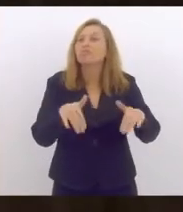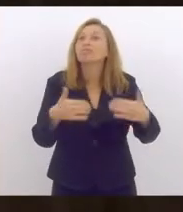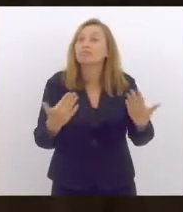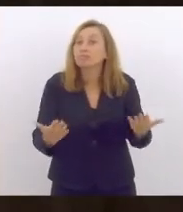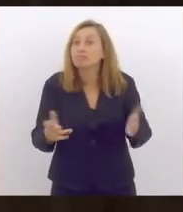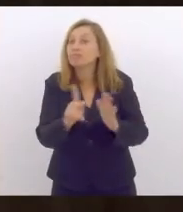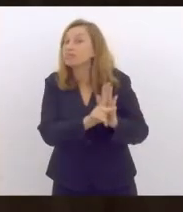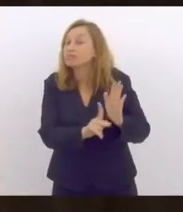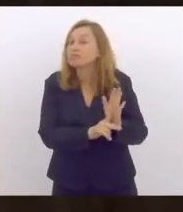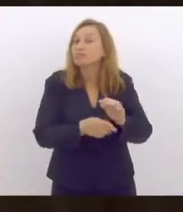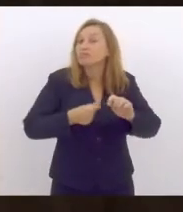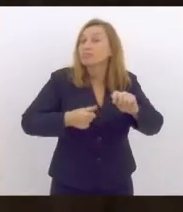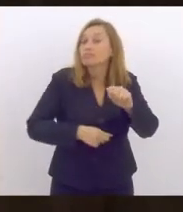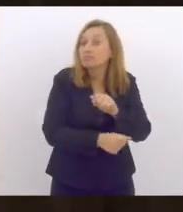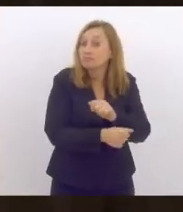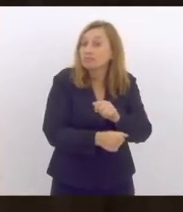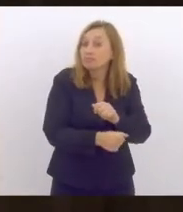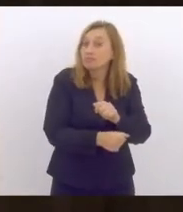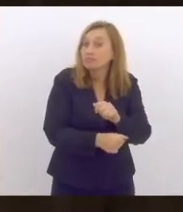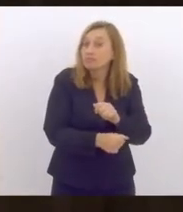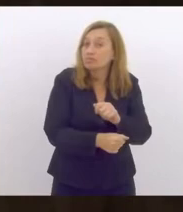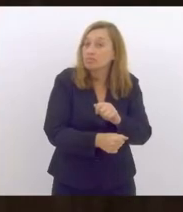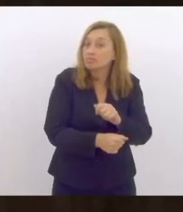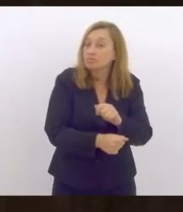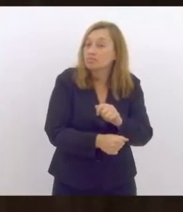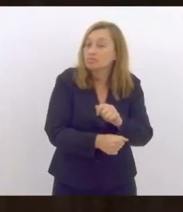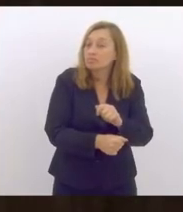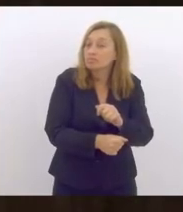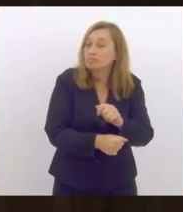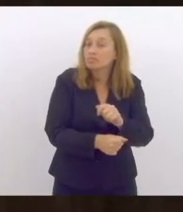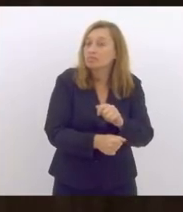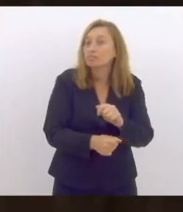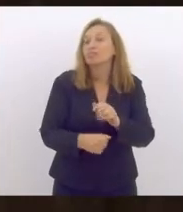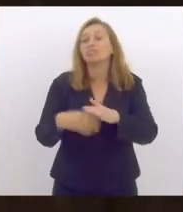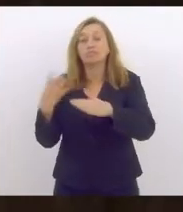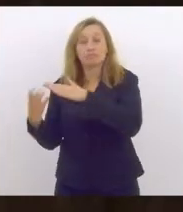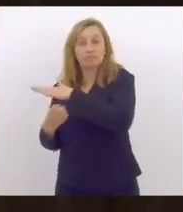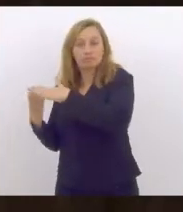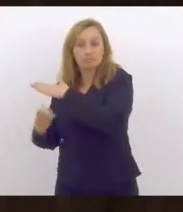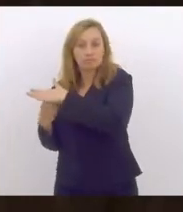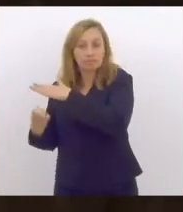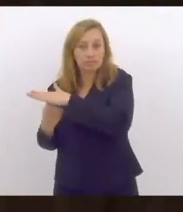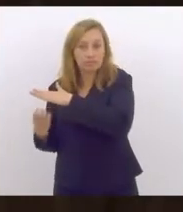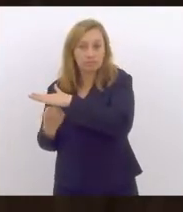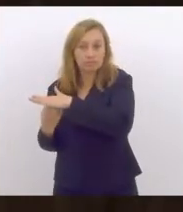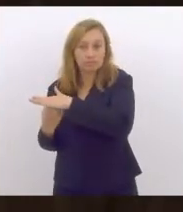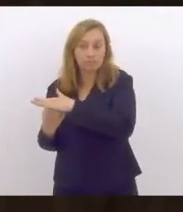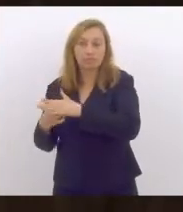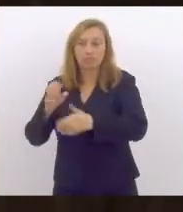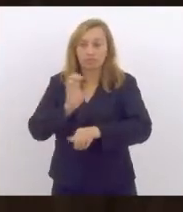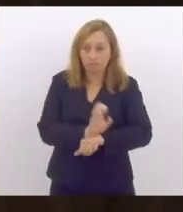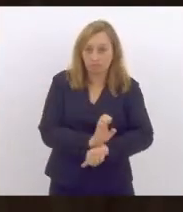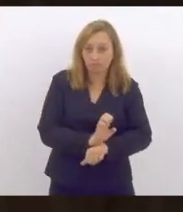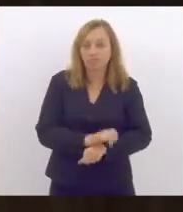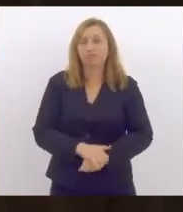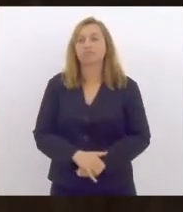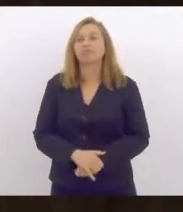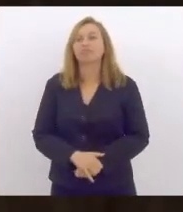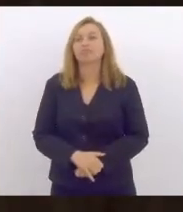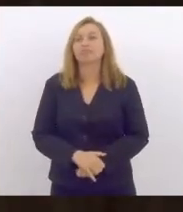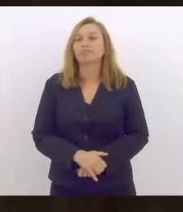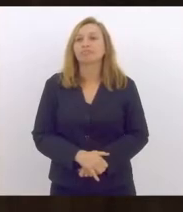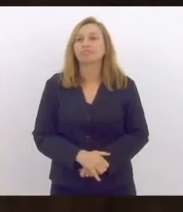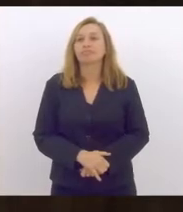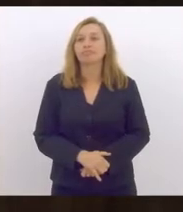serão financiados é feita por contribuintes e empresas situadas no Estado.